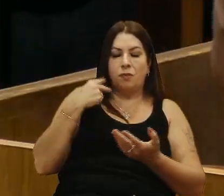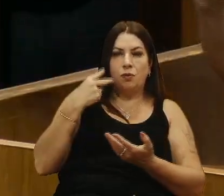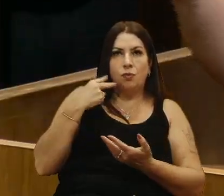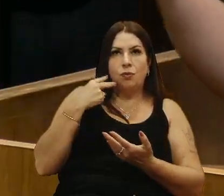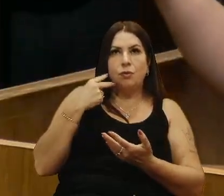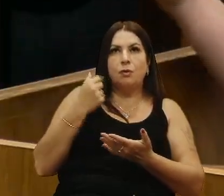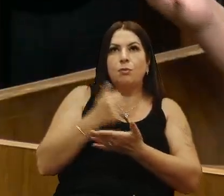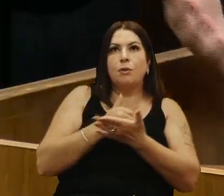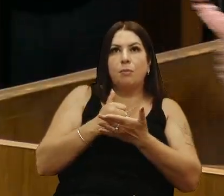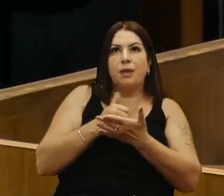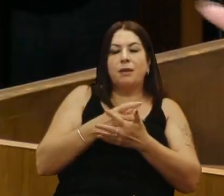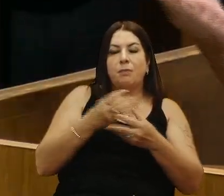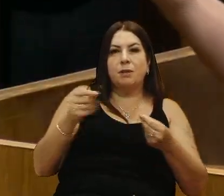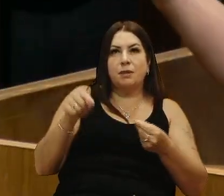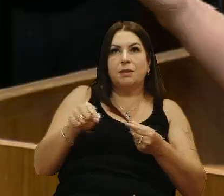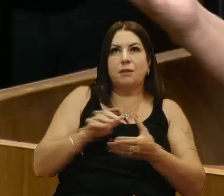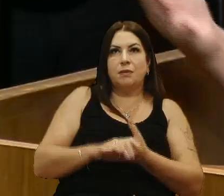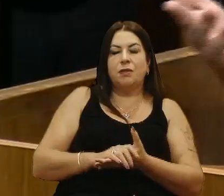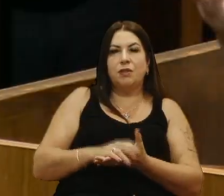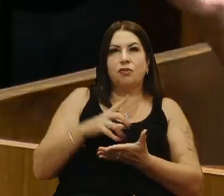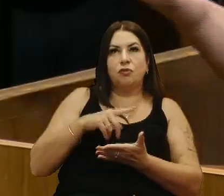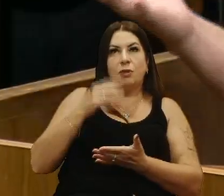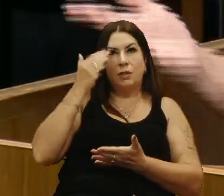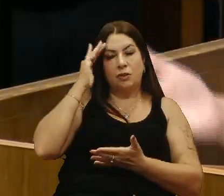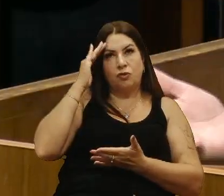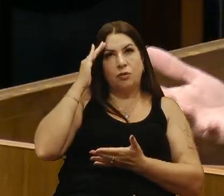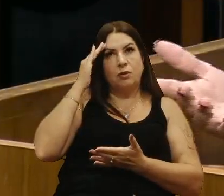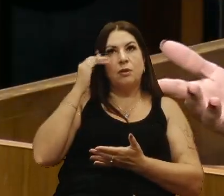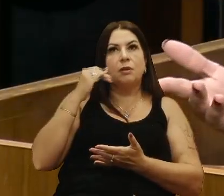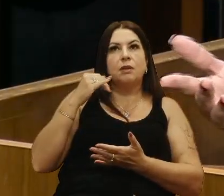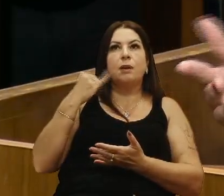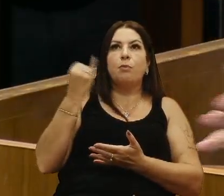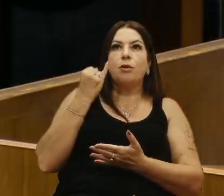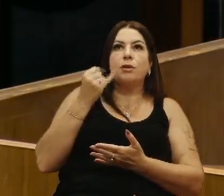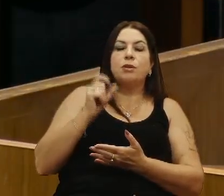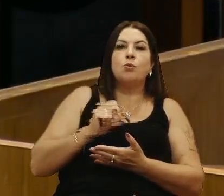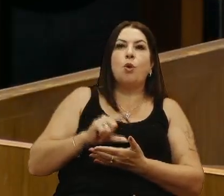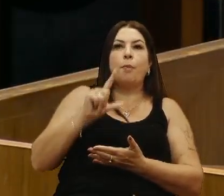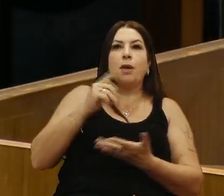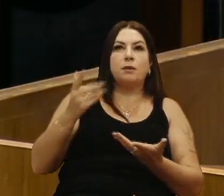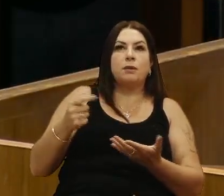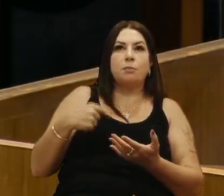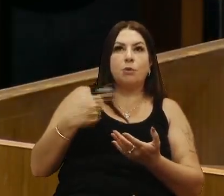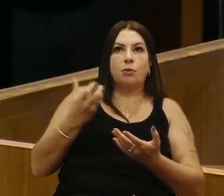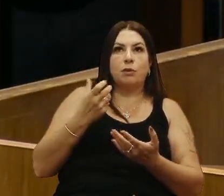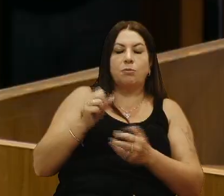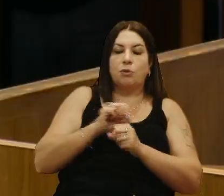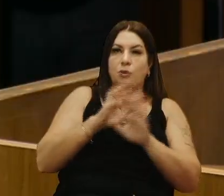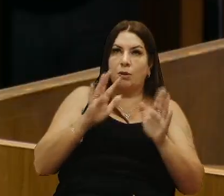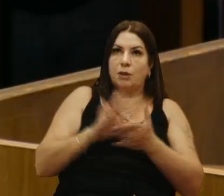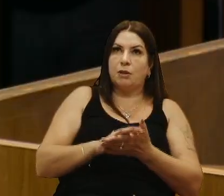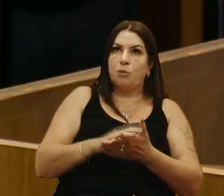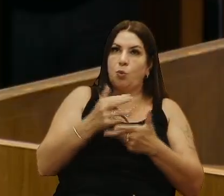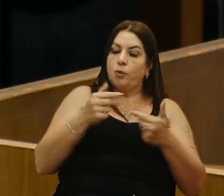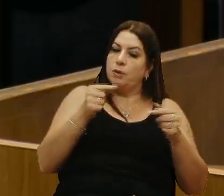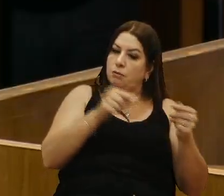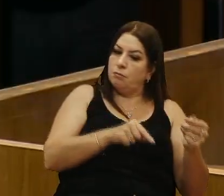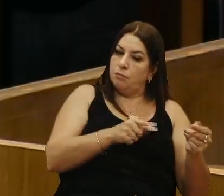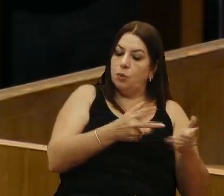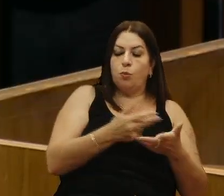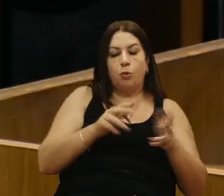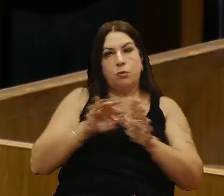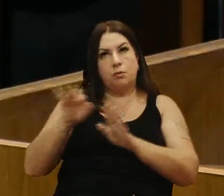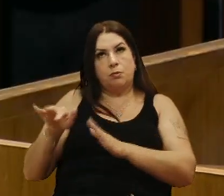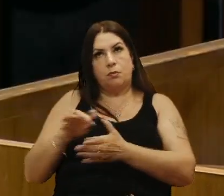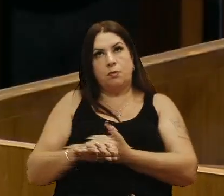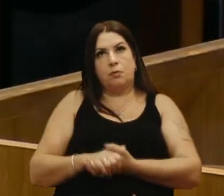porque muitos da base tinham entendido que era válido a questão do aumento. Mas eu quero deixar muito claro que uma coisa é uma coisa,